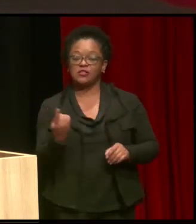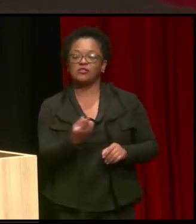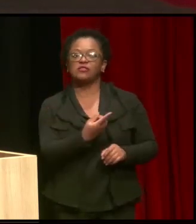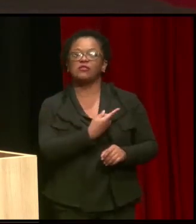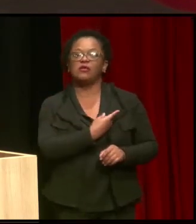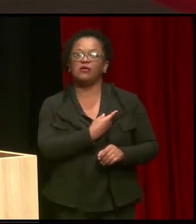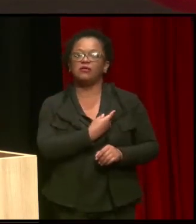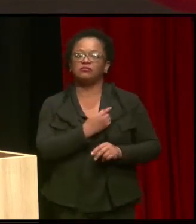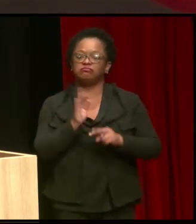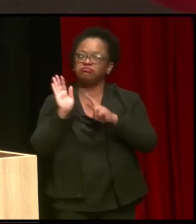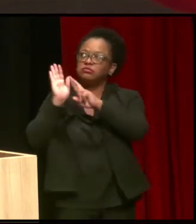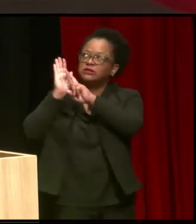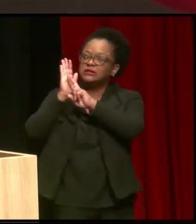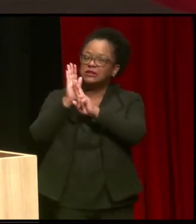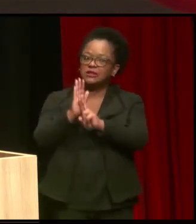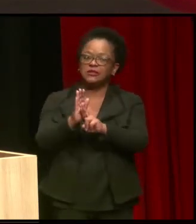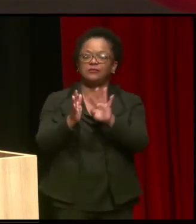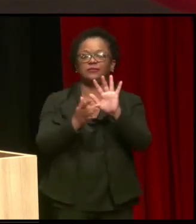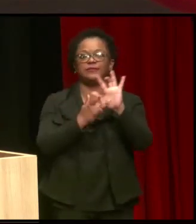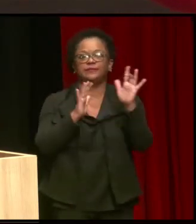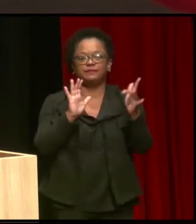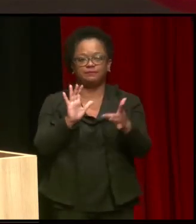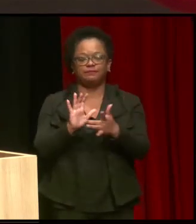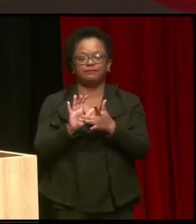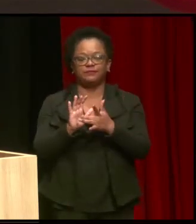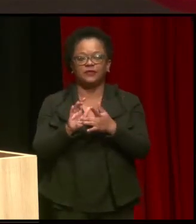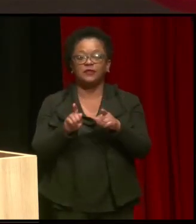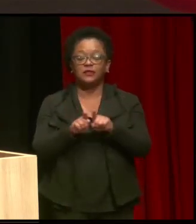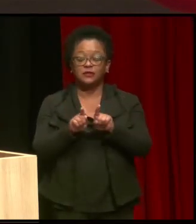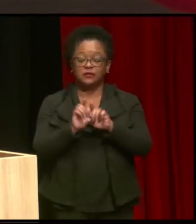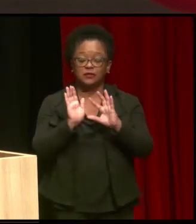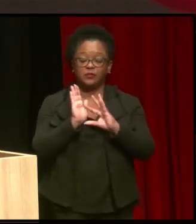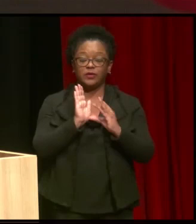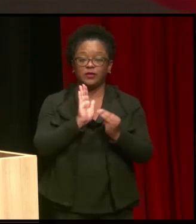Cristo. E a igreja tem que ter uma mensagem diferente.